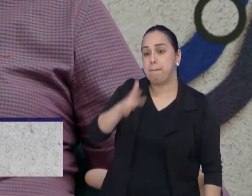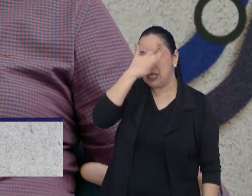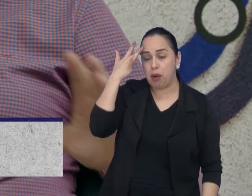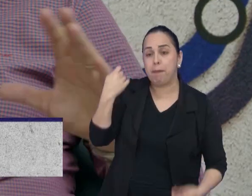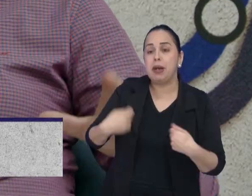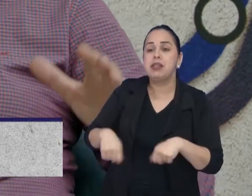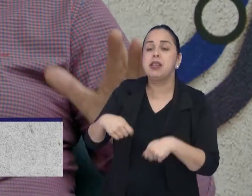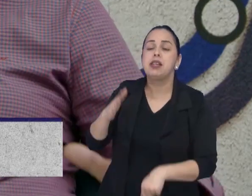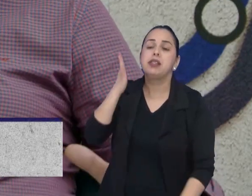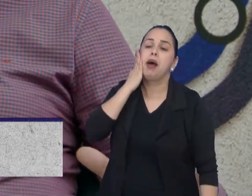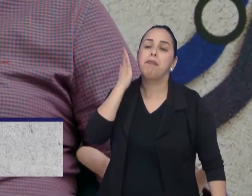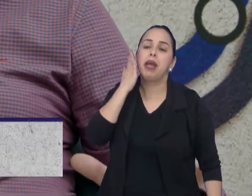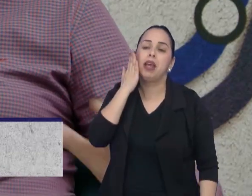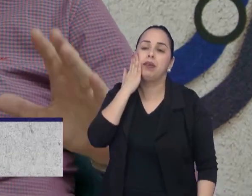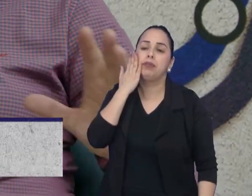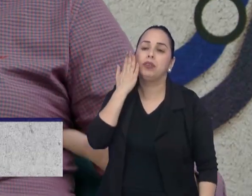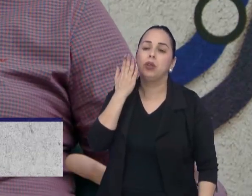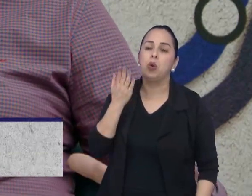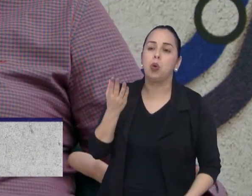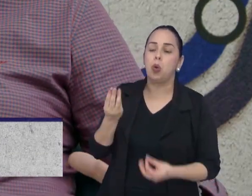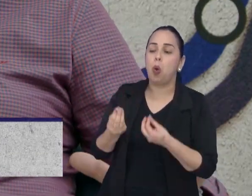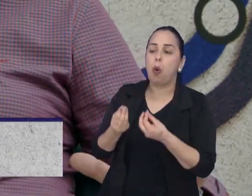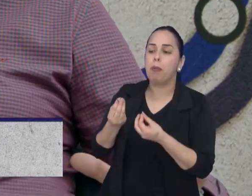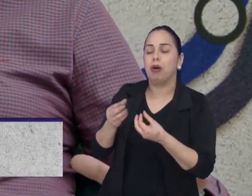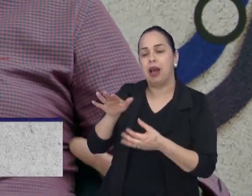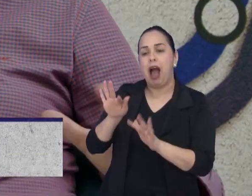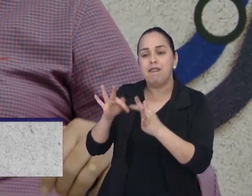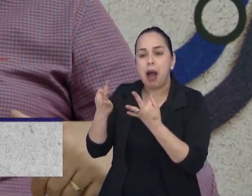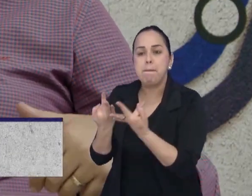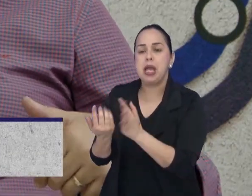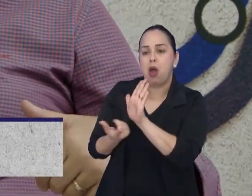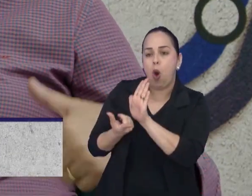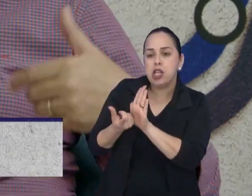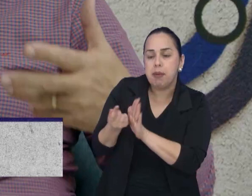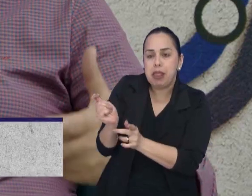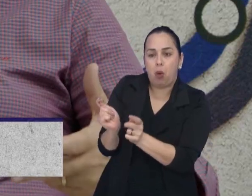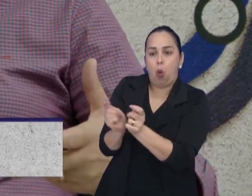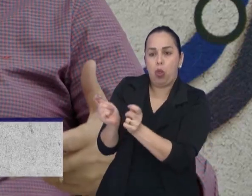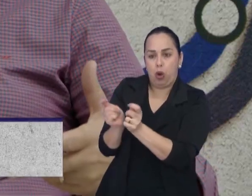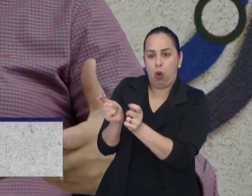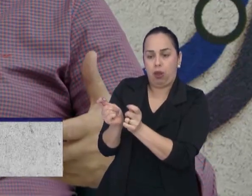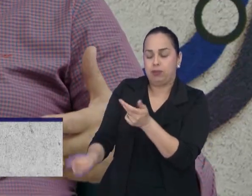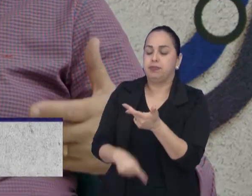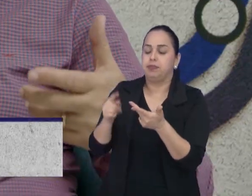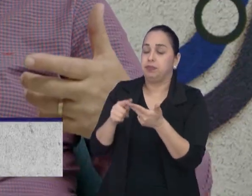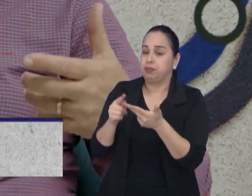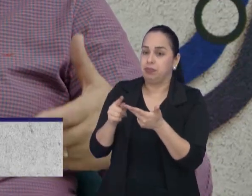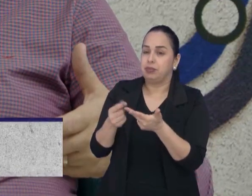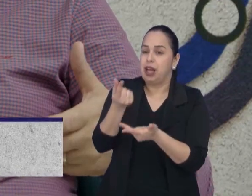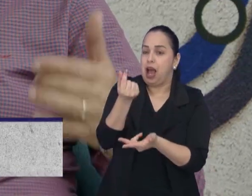saber do jeito que a família coordena as finanças, né? A despesa tem que